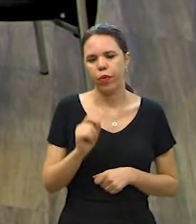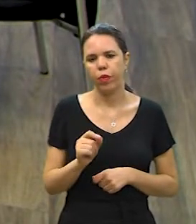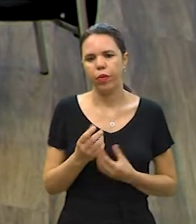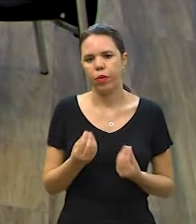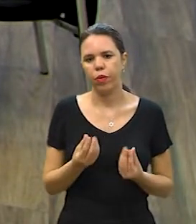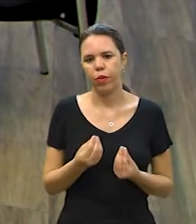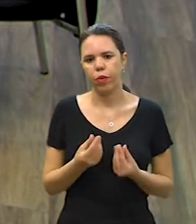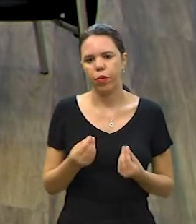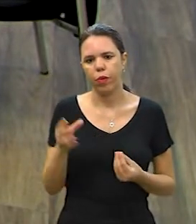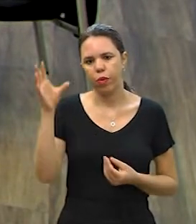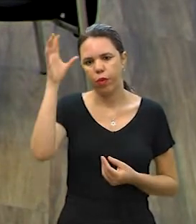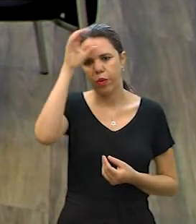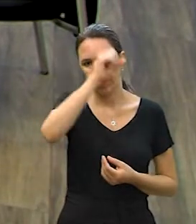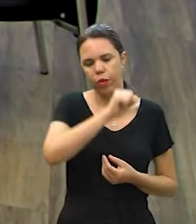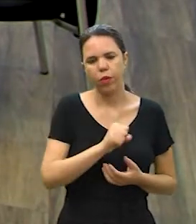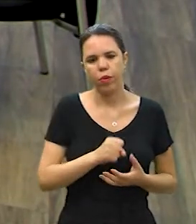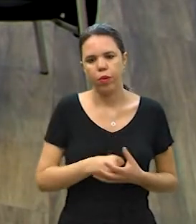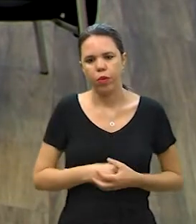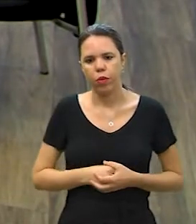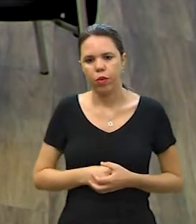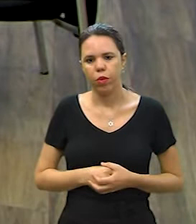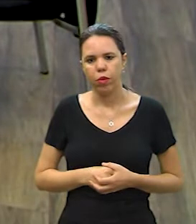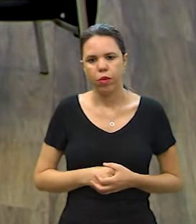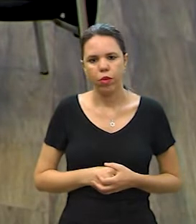muitos aprendizados